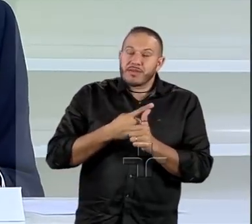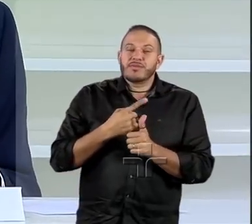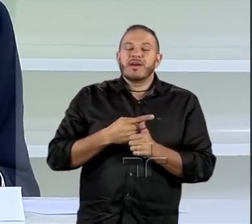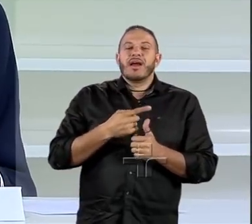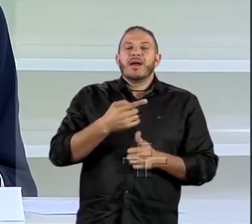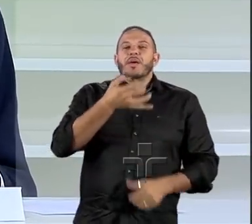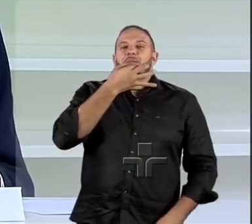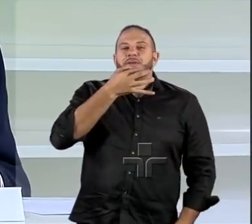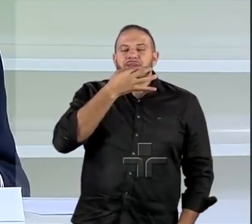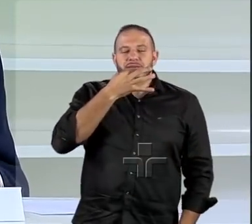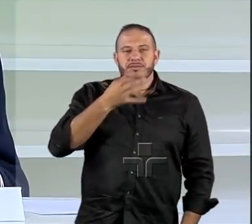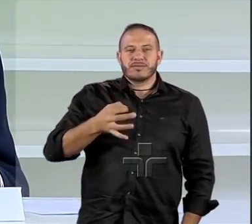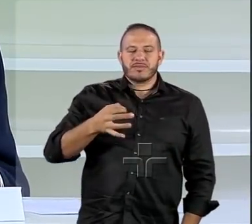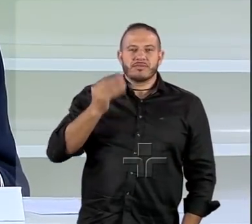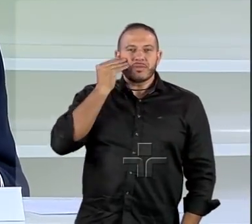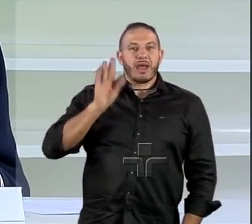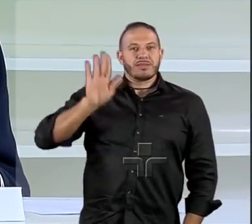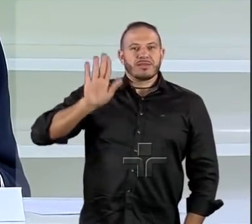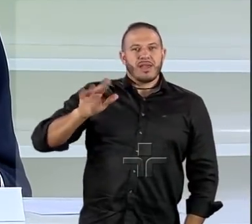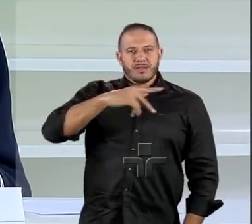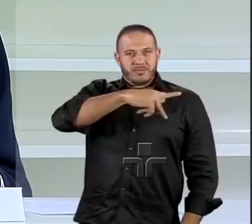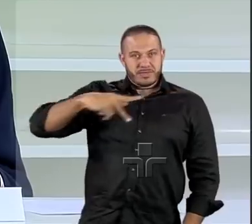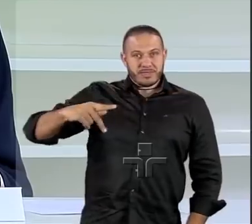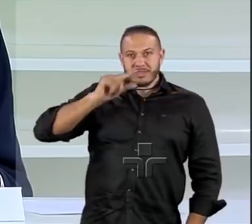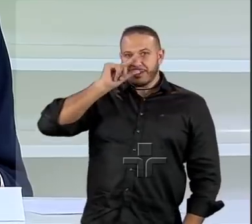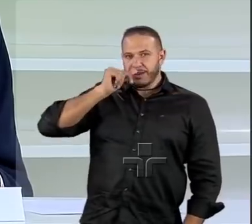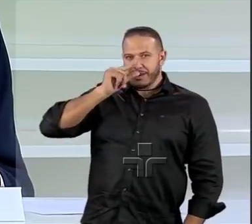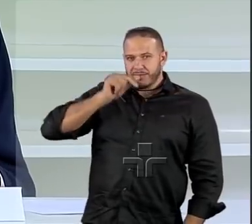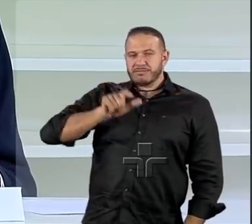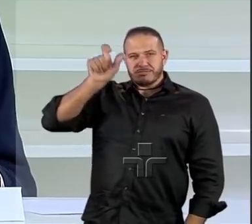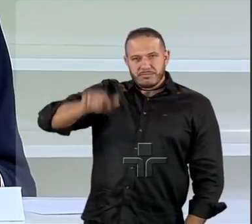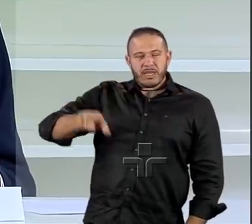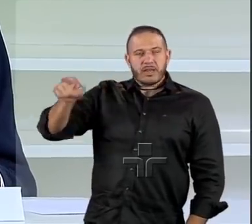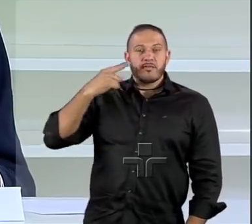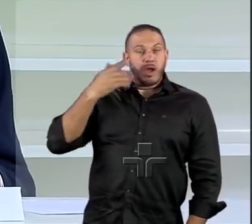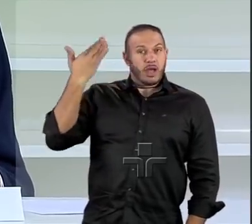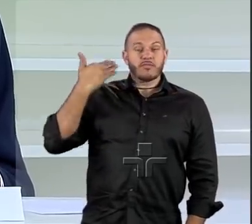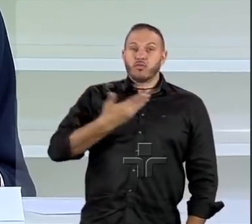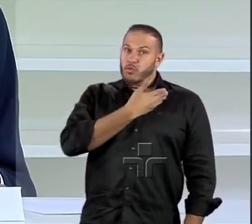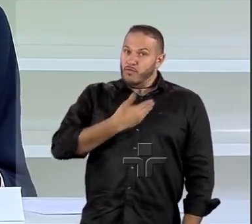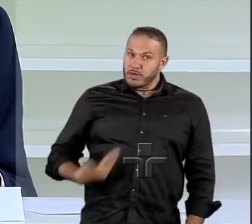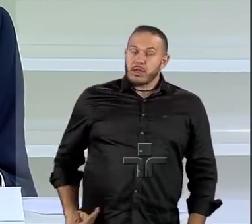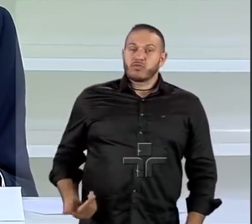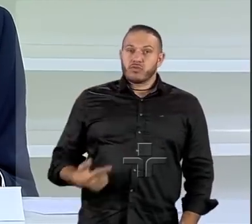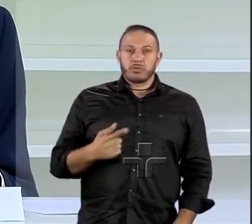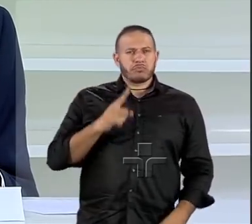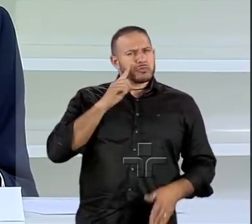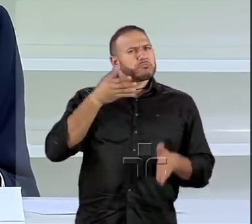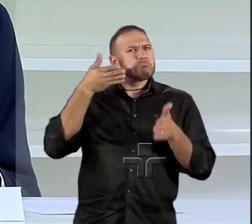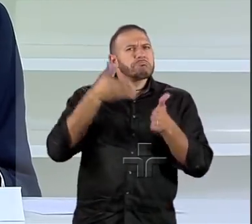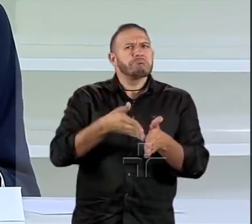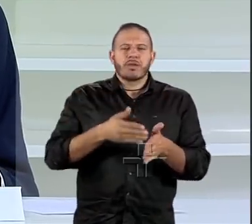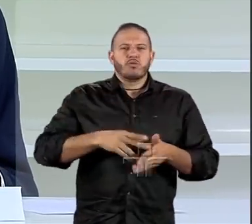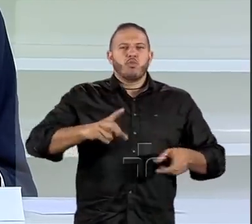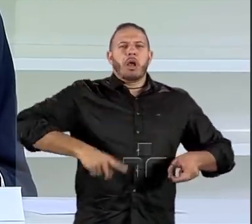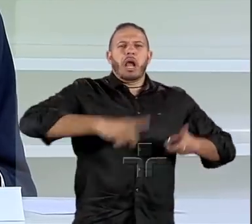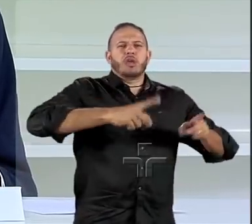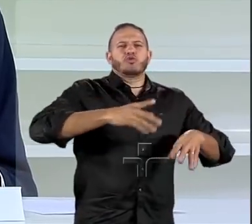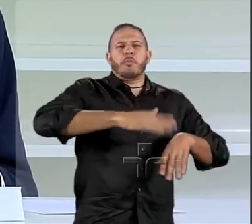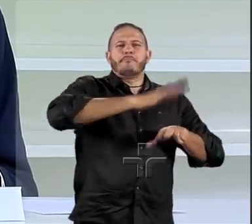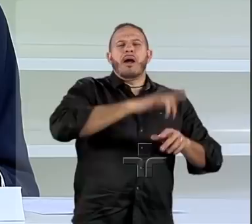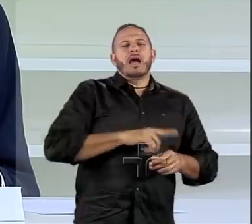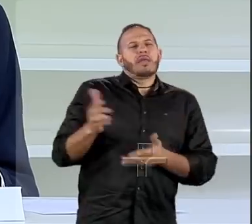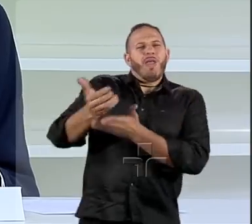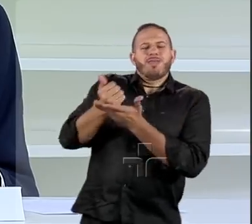Geraldo Alckmin. Ele foi um governador muito austero. Sim. Ele não gastou mais do que arrecadou. Para os senhores